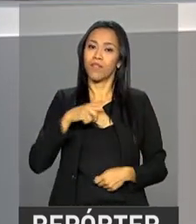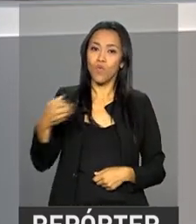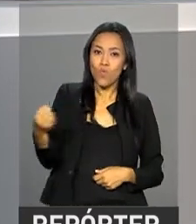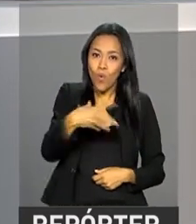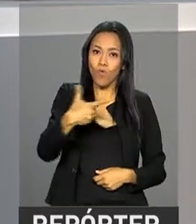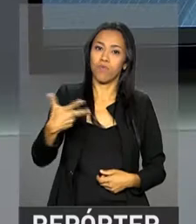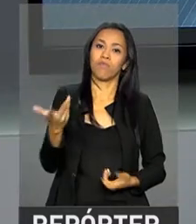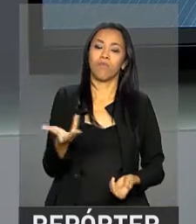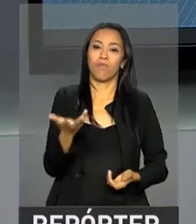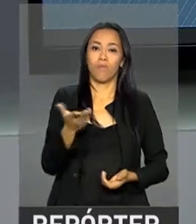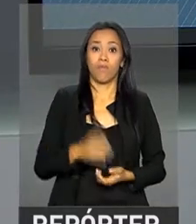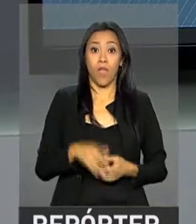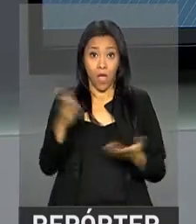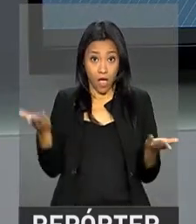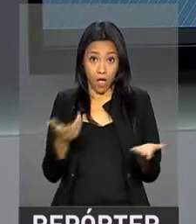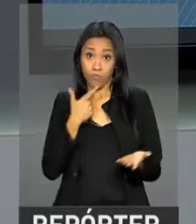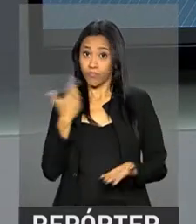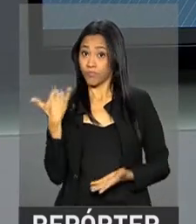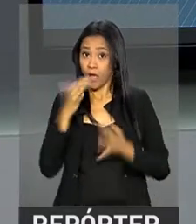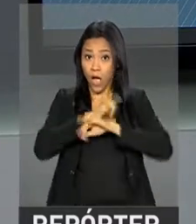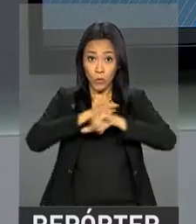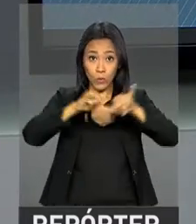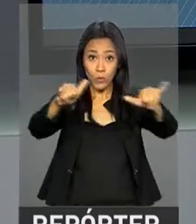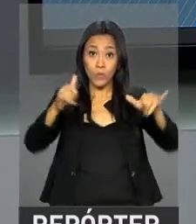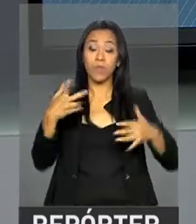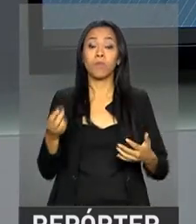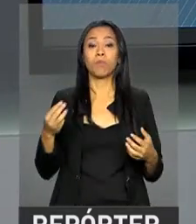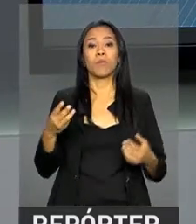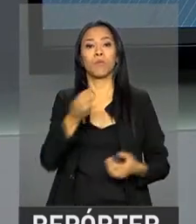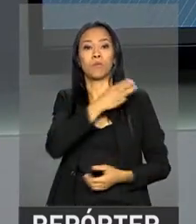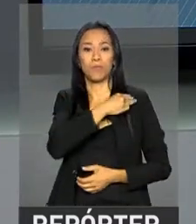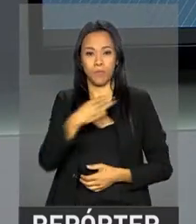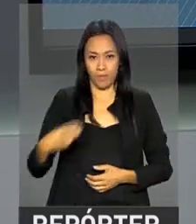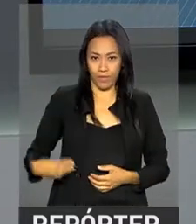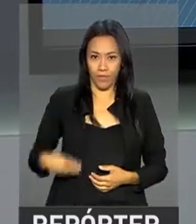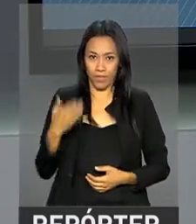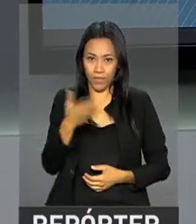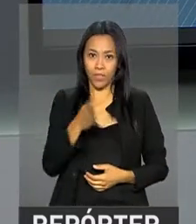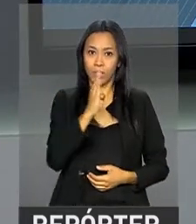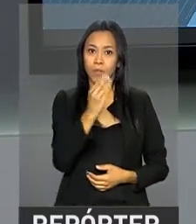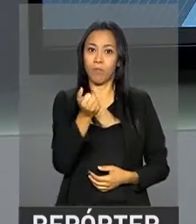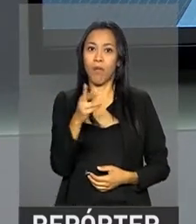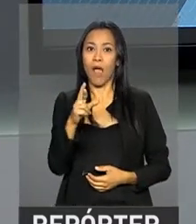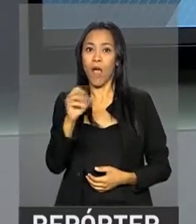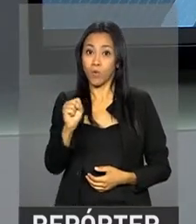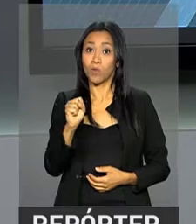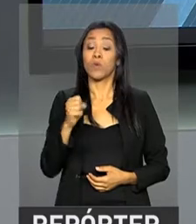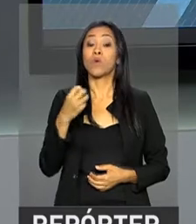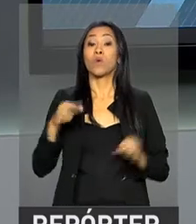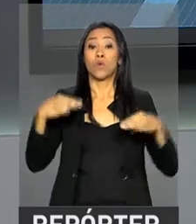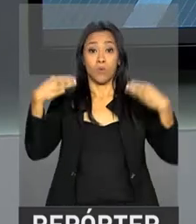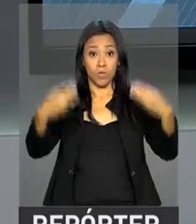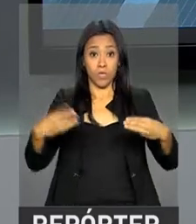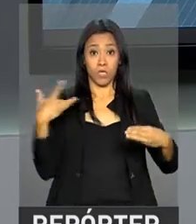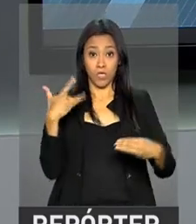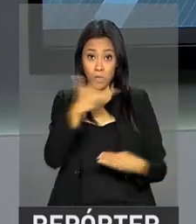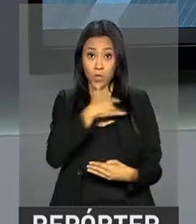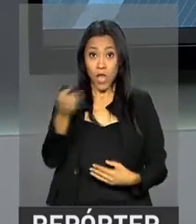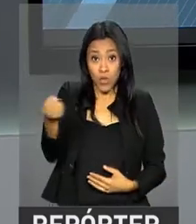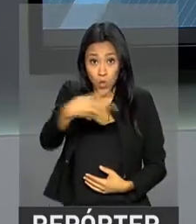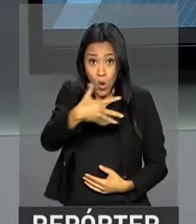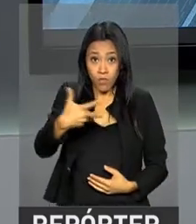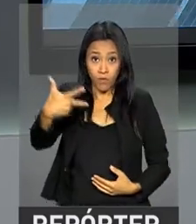produto o anúncio foi feito agora há pouco pelo ministro ricardo barros segundo o ministério da saúde a nova insulina tem